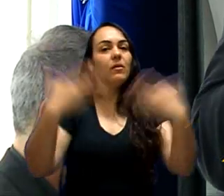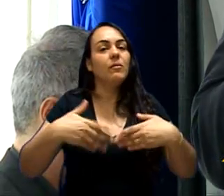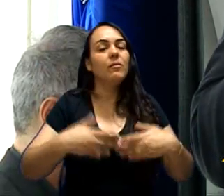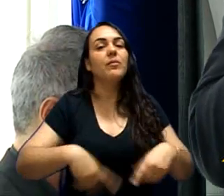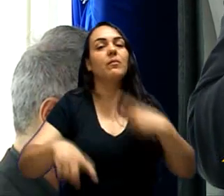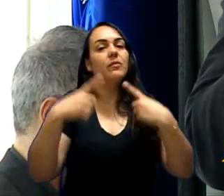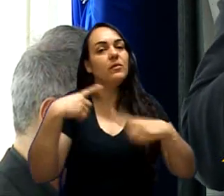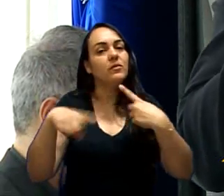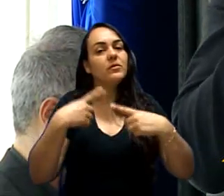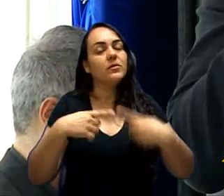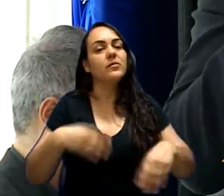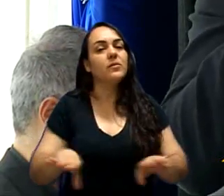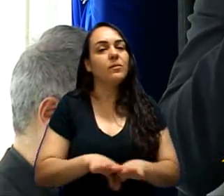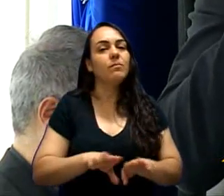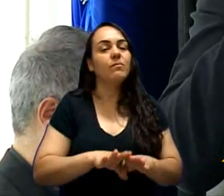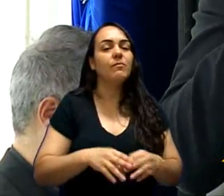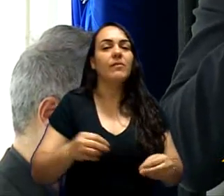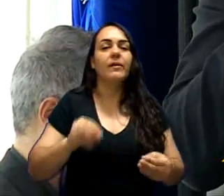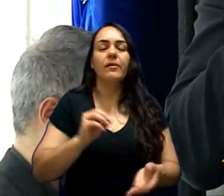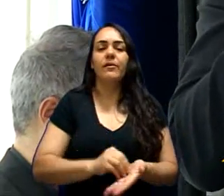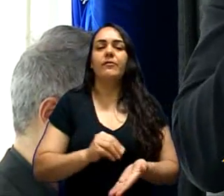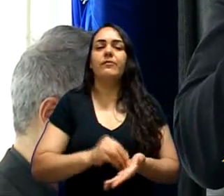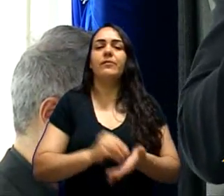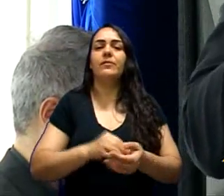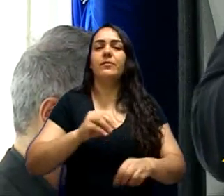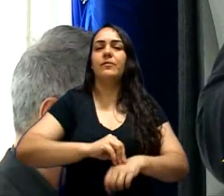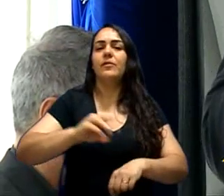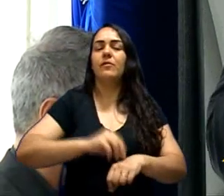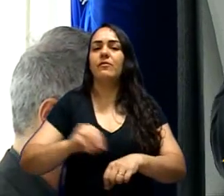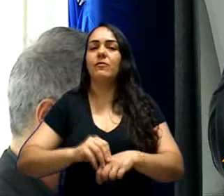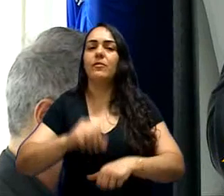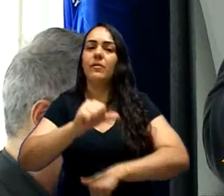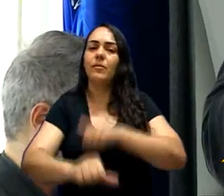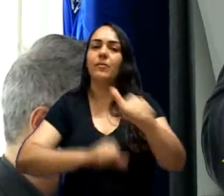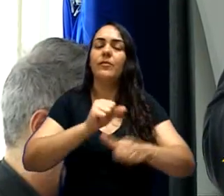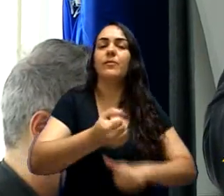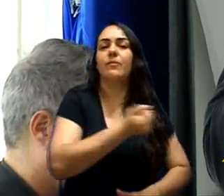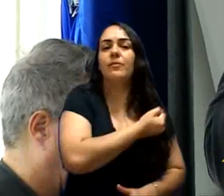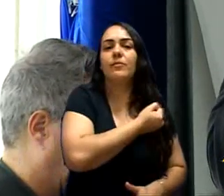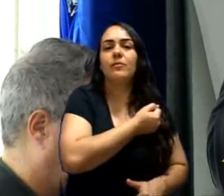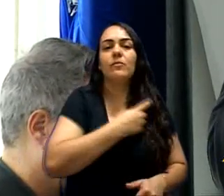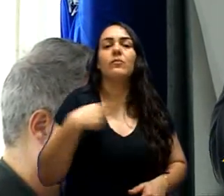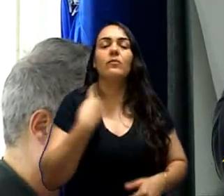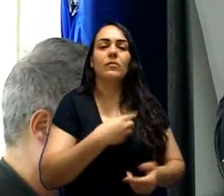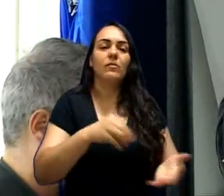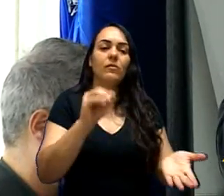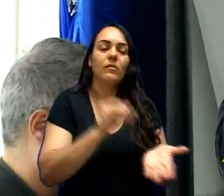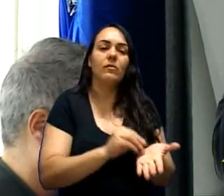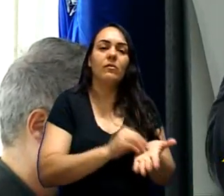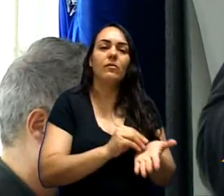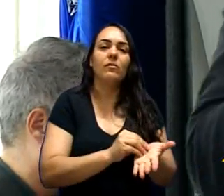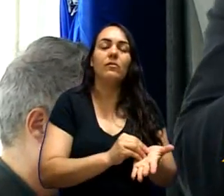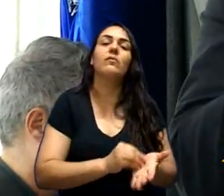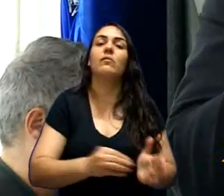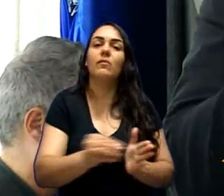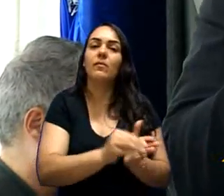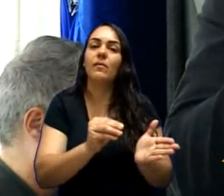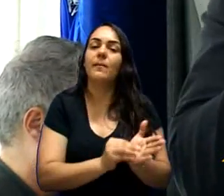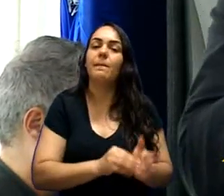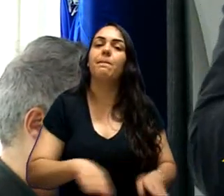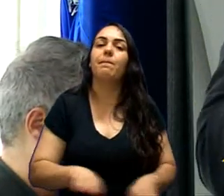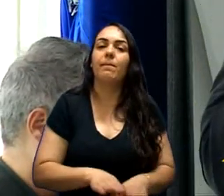discussão, e posteriormente falam, ah, não, a informação é de que tem que ser outro código. Nos passam a informação errada. Ou seja, nos induzem ao erro.